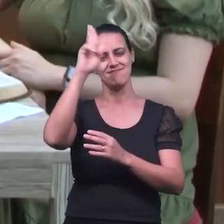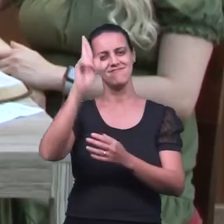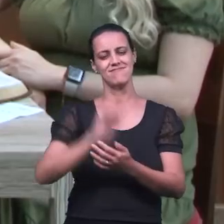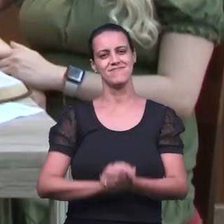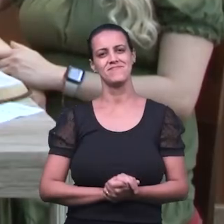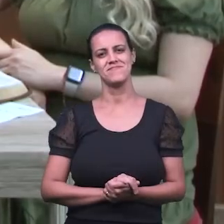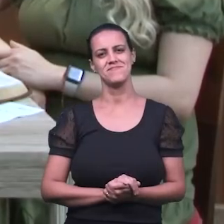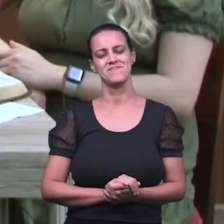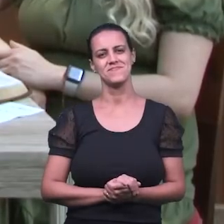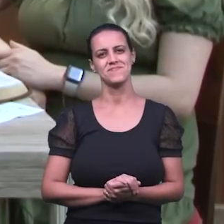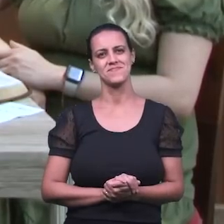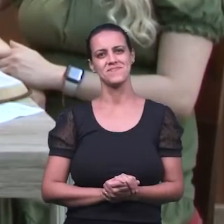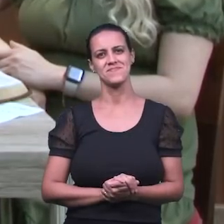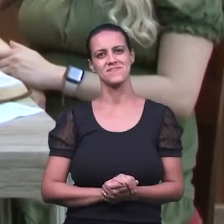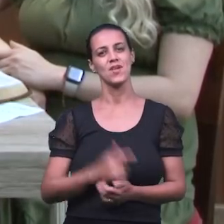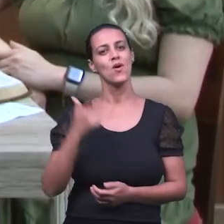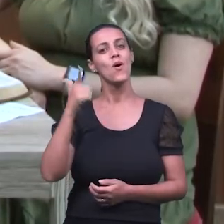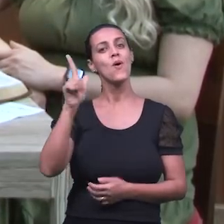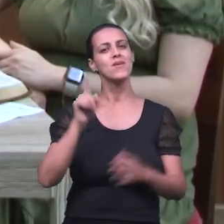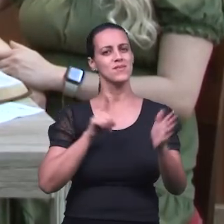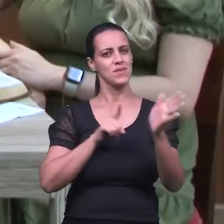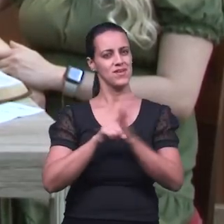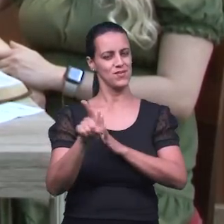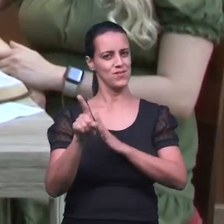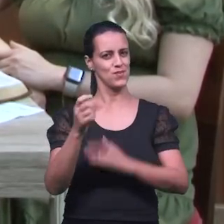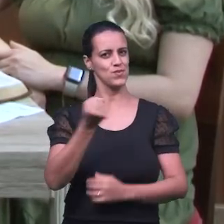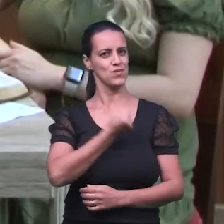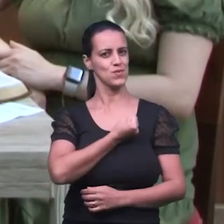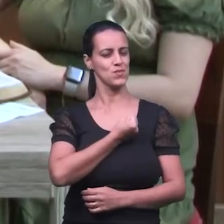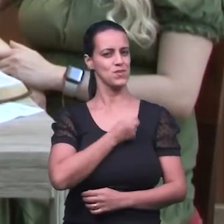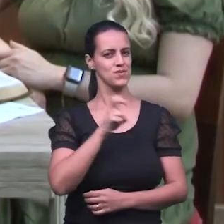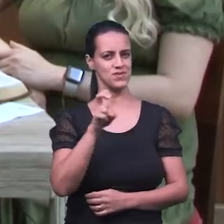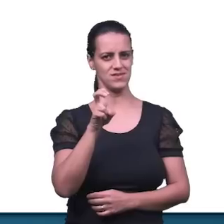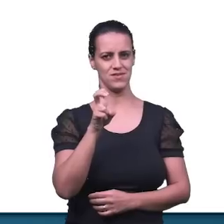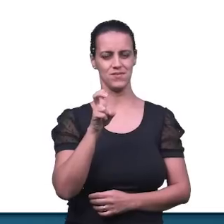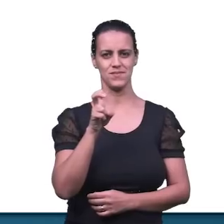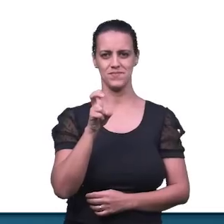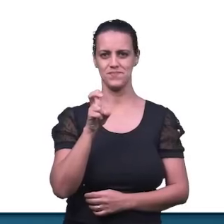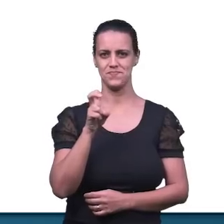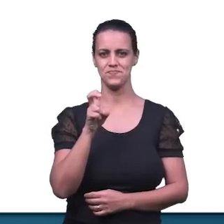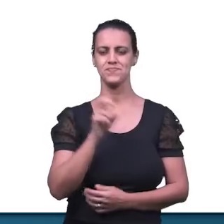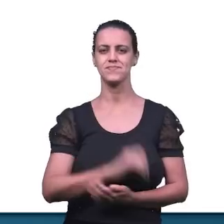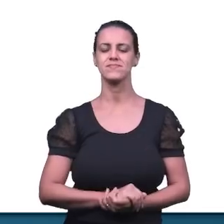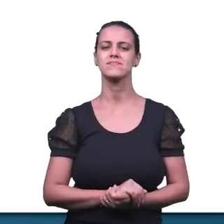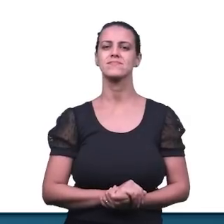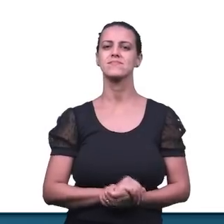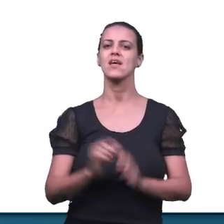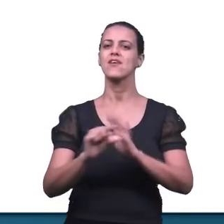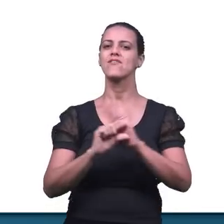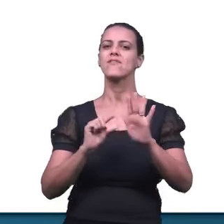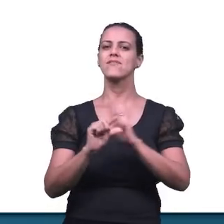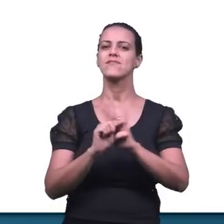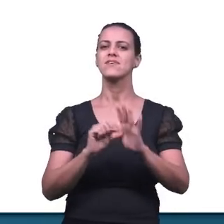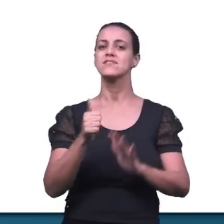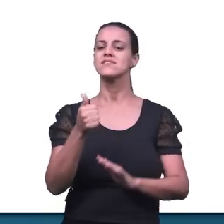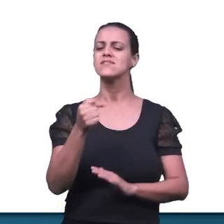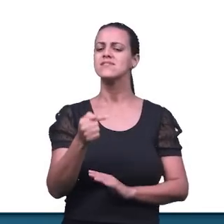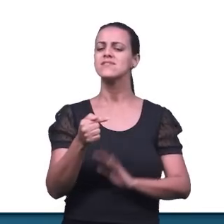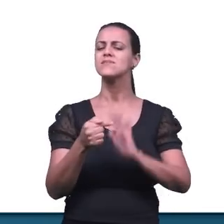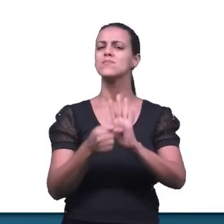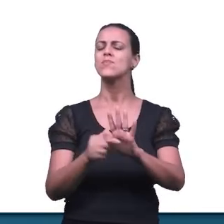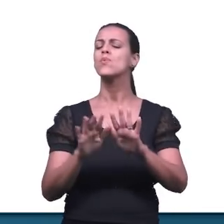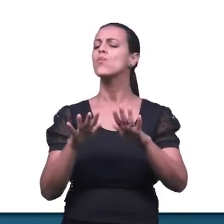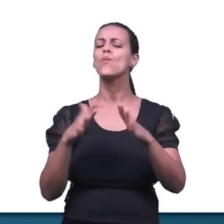Senhor. Glória a Deus. Vamos à nossa próxima pergunta, pergunta de número 5. Ainda neste verso 17, qual